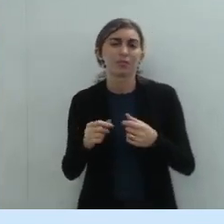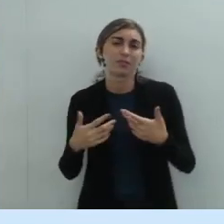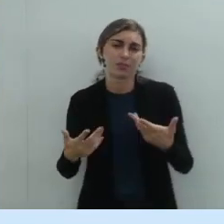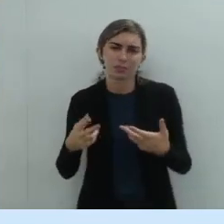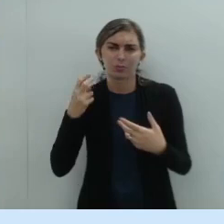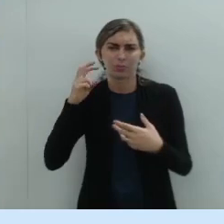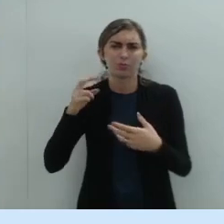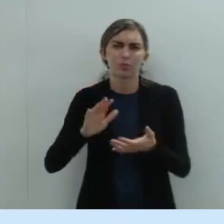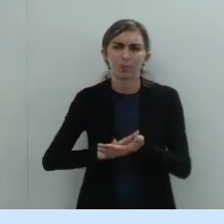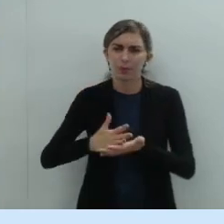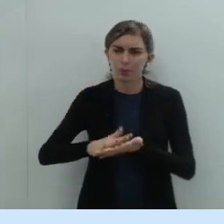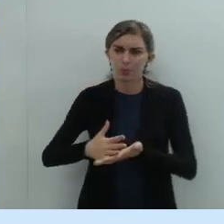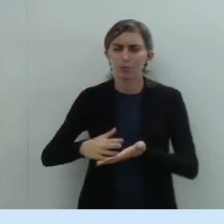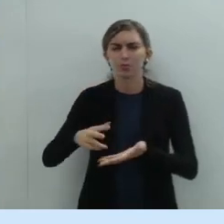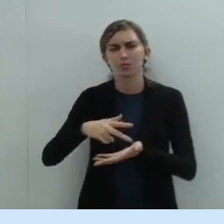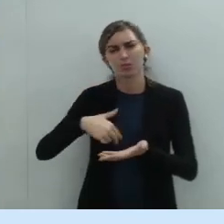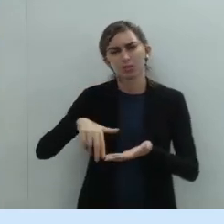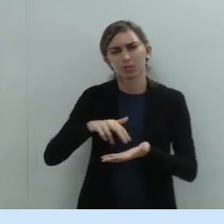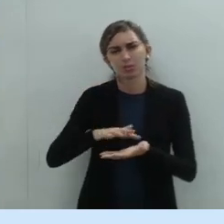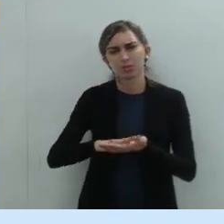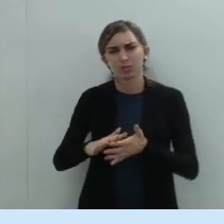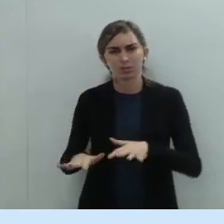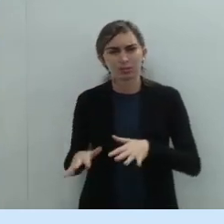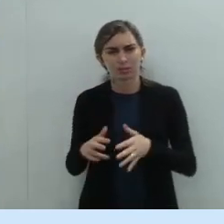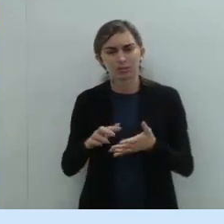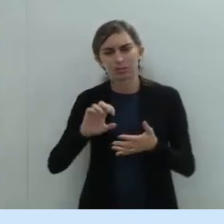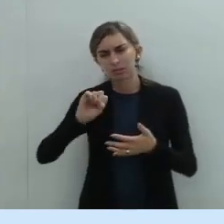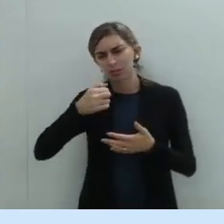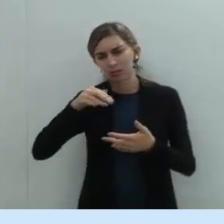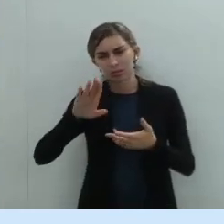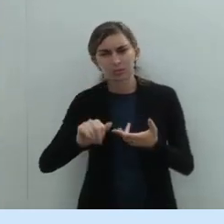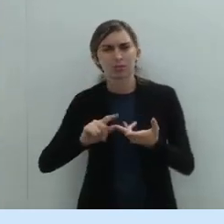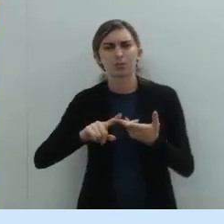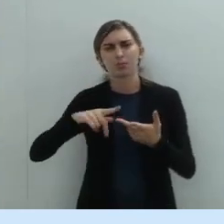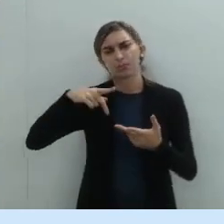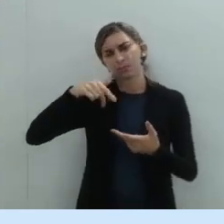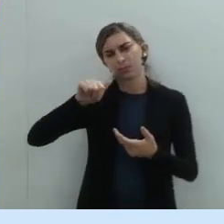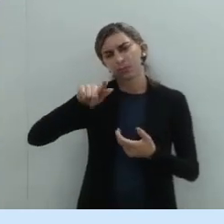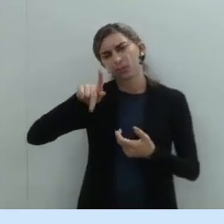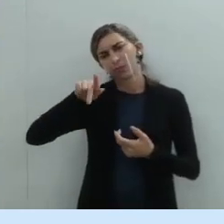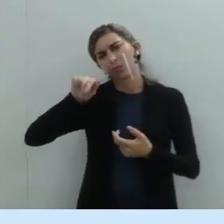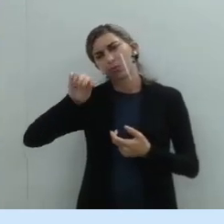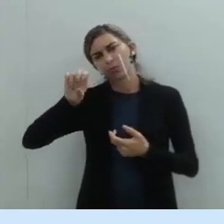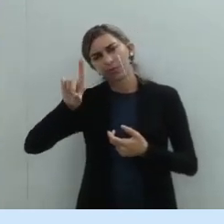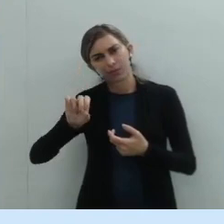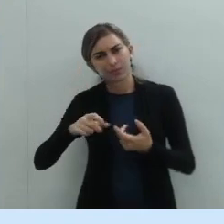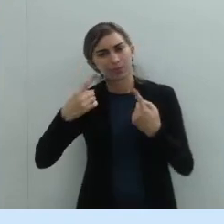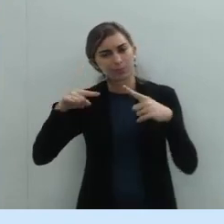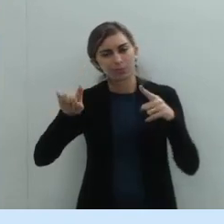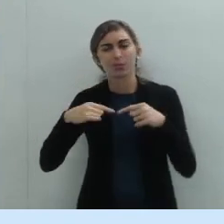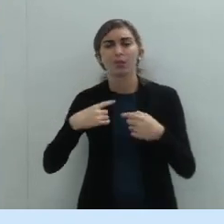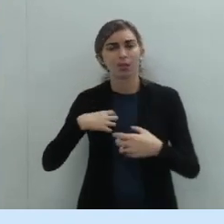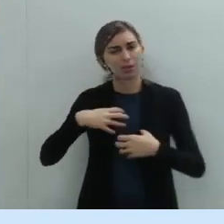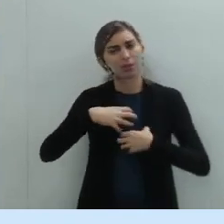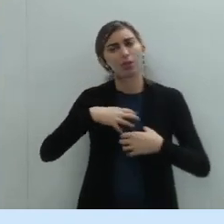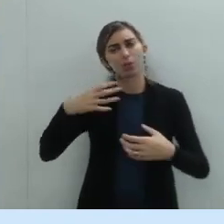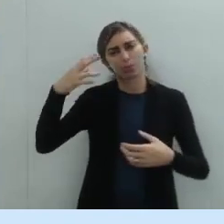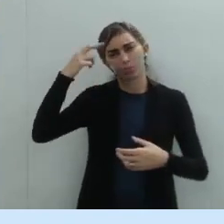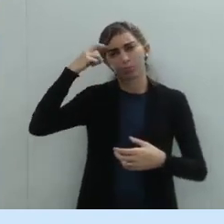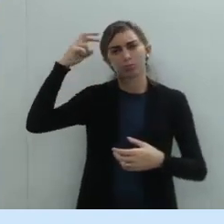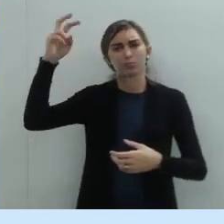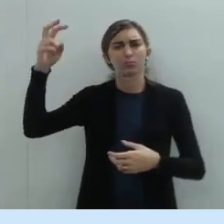Do pagode. Então são essas culturas que estão aqui, ó, enraizadas na gente, e a